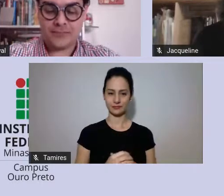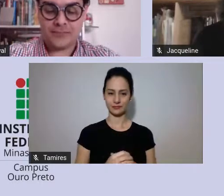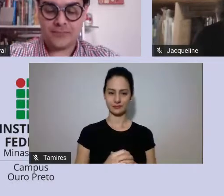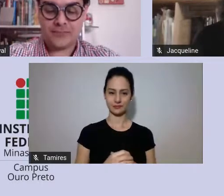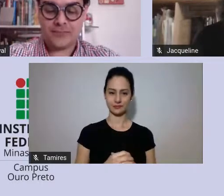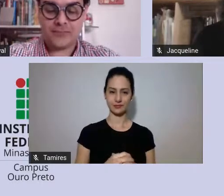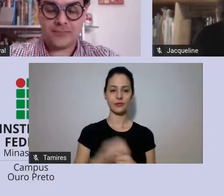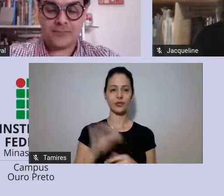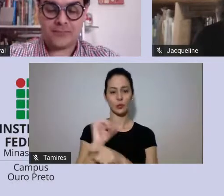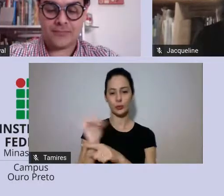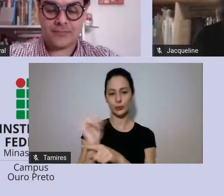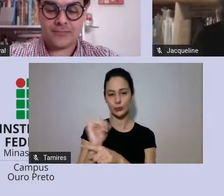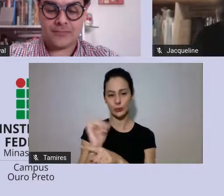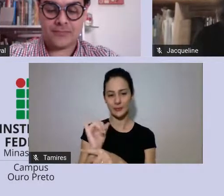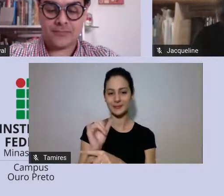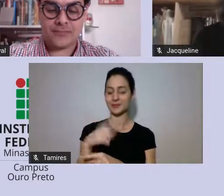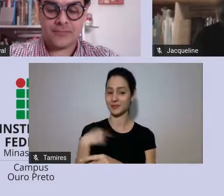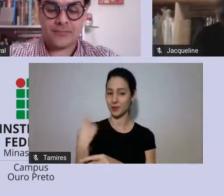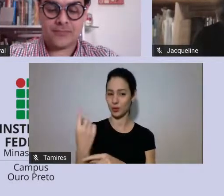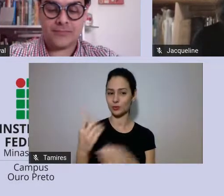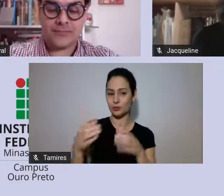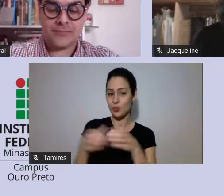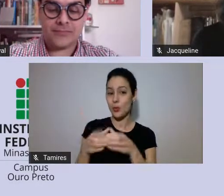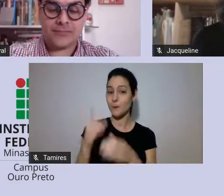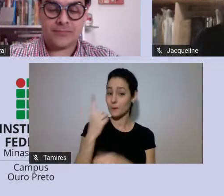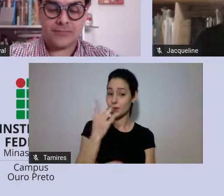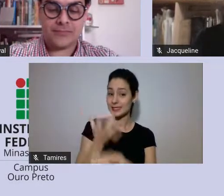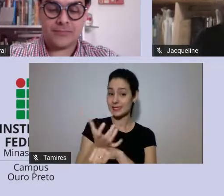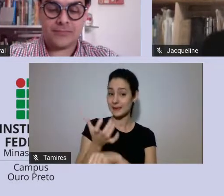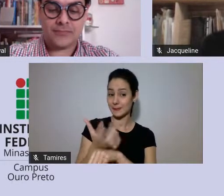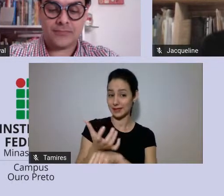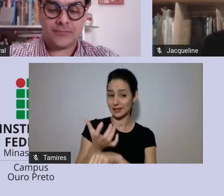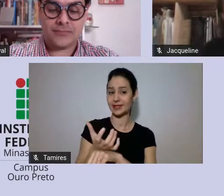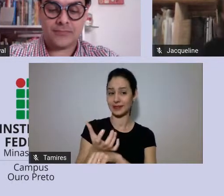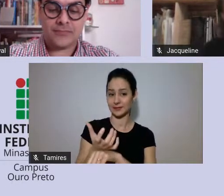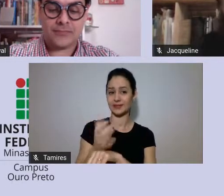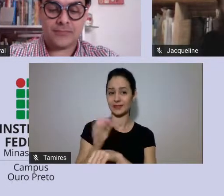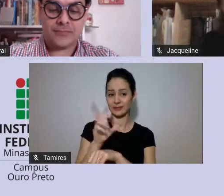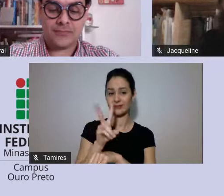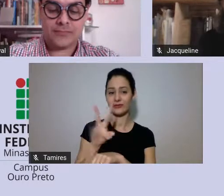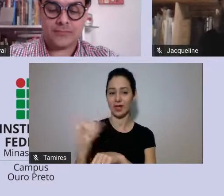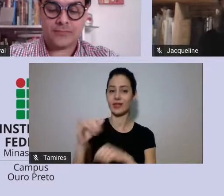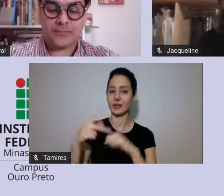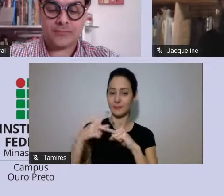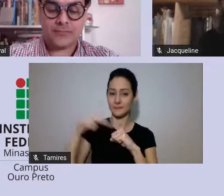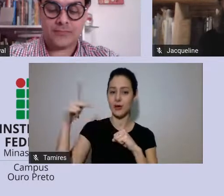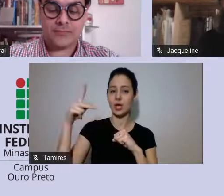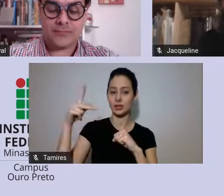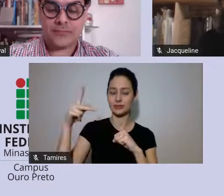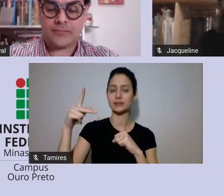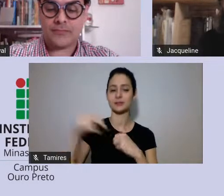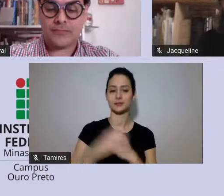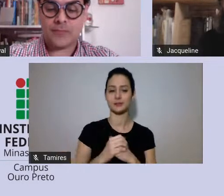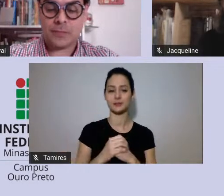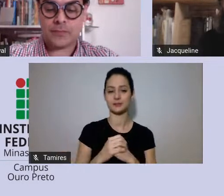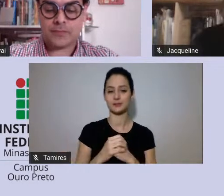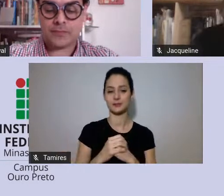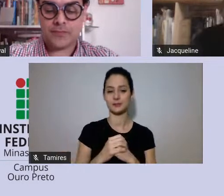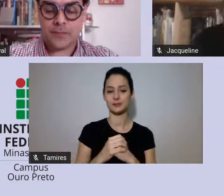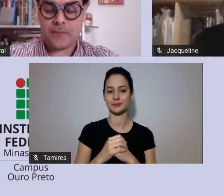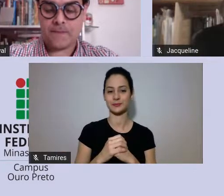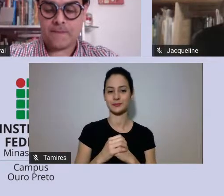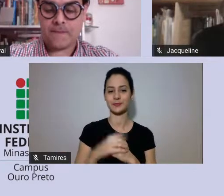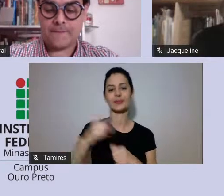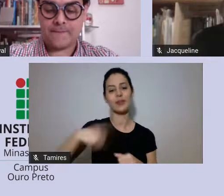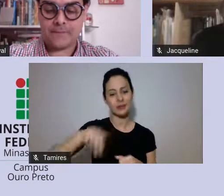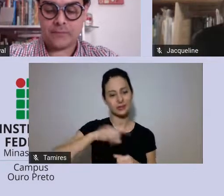no YouTube. Nós estamos montando uma disciplina que vai ser apresentada como pós-graduação e graduação, em que a gente trata